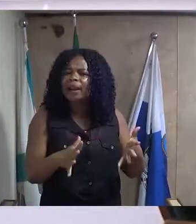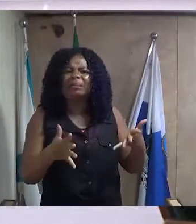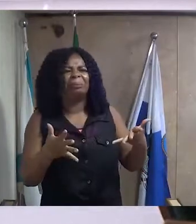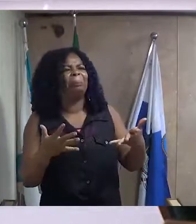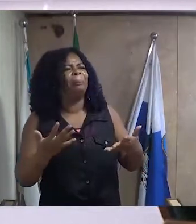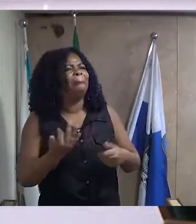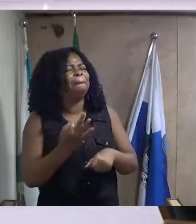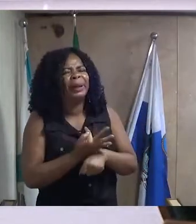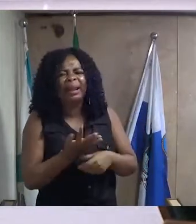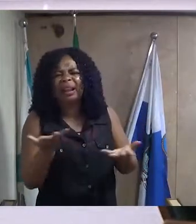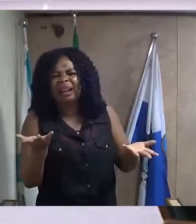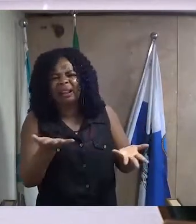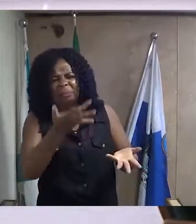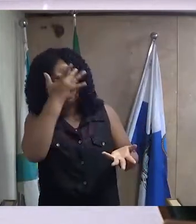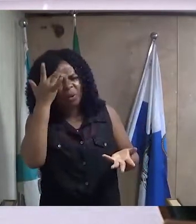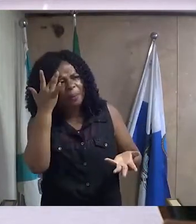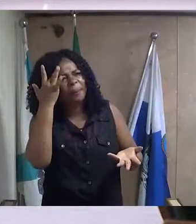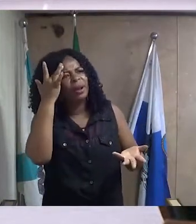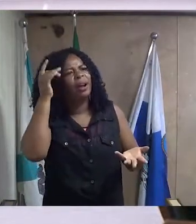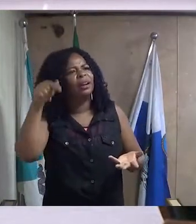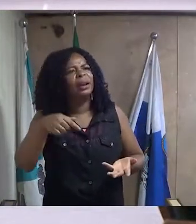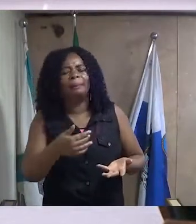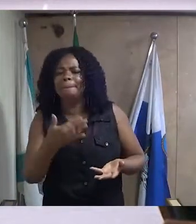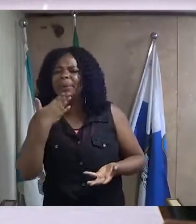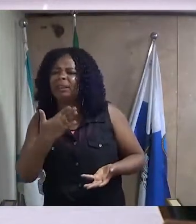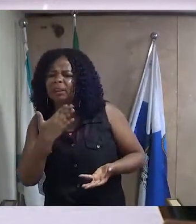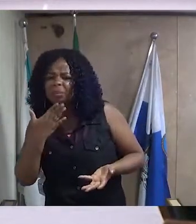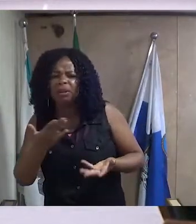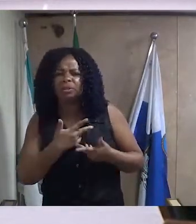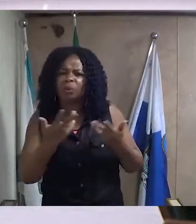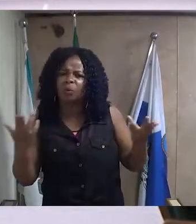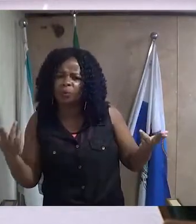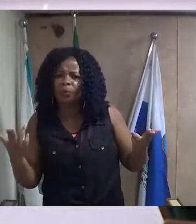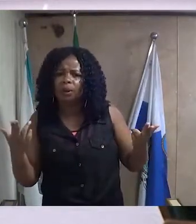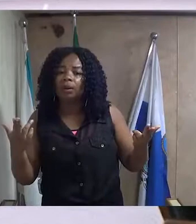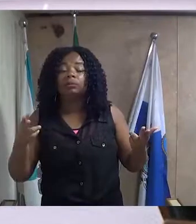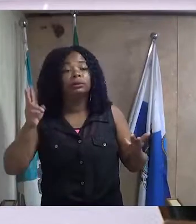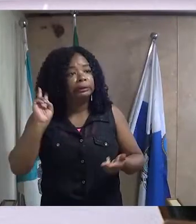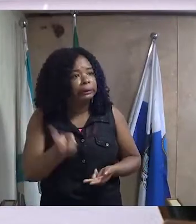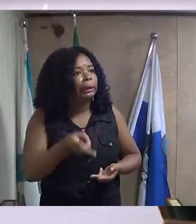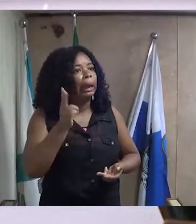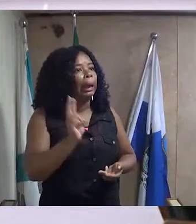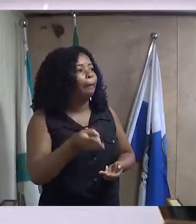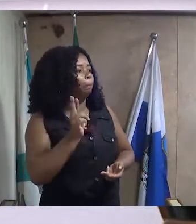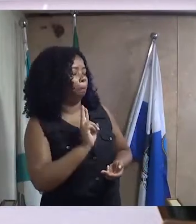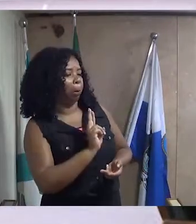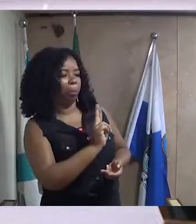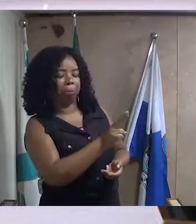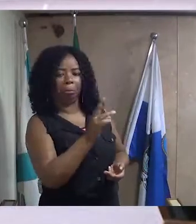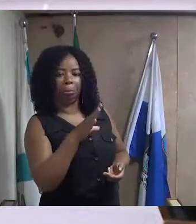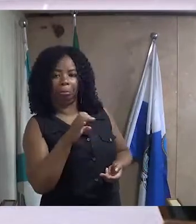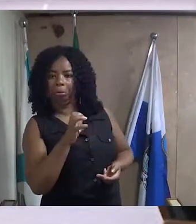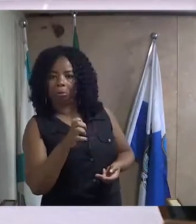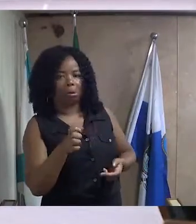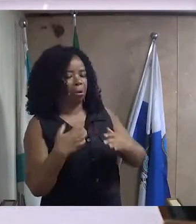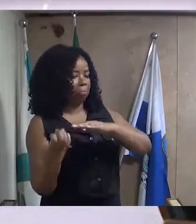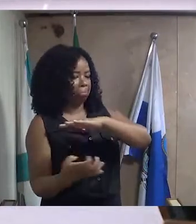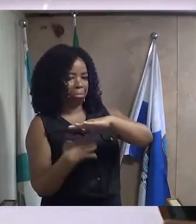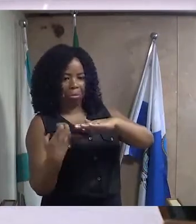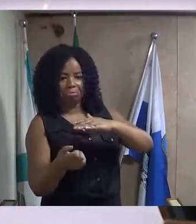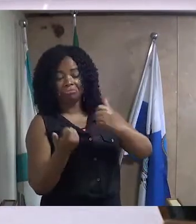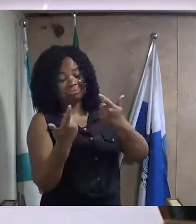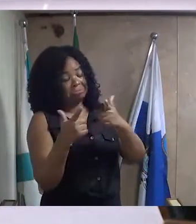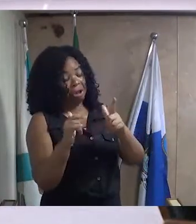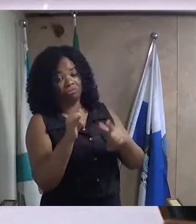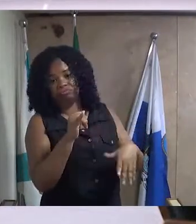né, Duque? Estivemos lá hoje com a SEDAI e sempre a mesma resposta. Nunca não dá, não tem jeito. Duque de